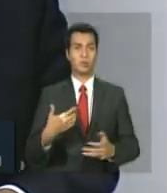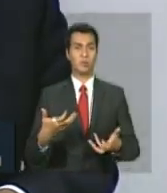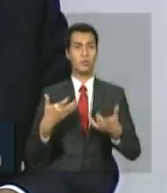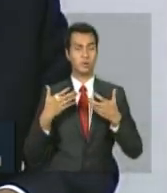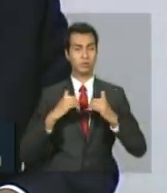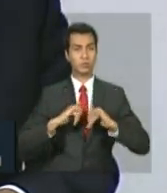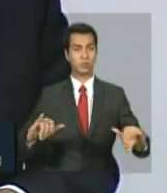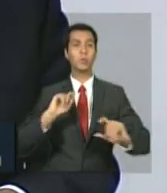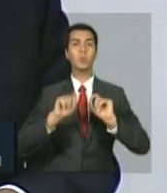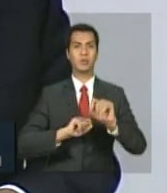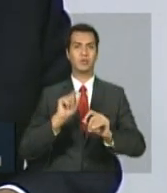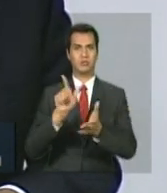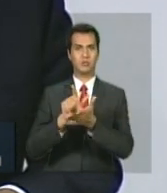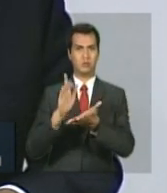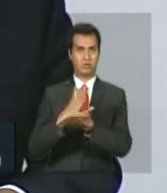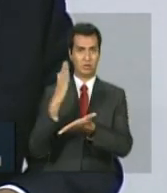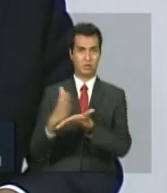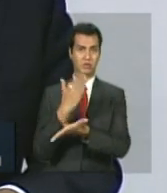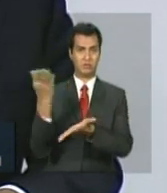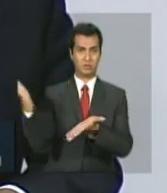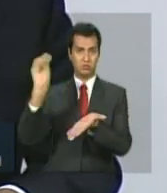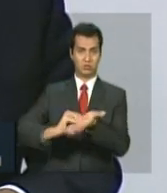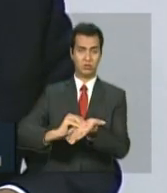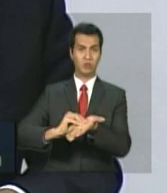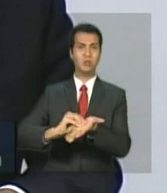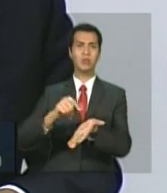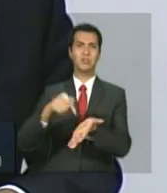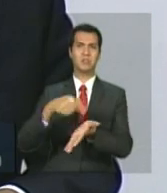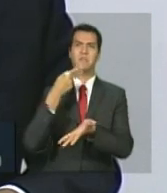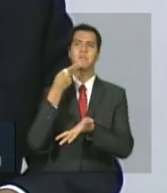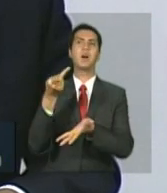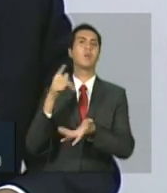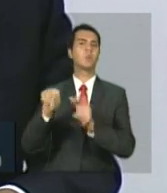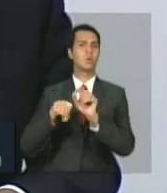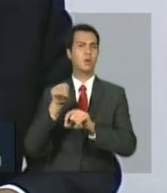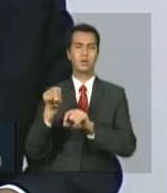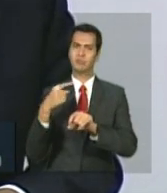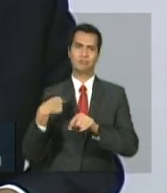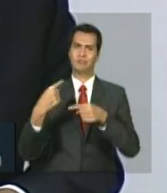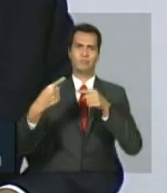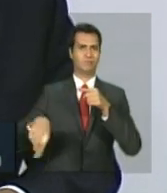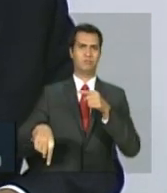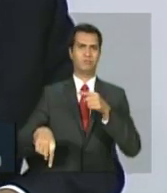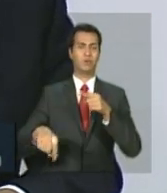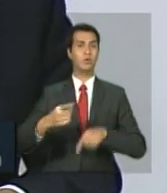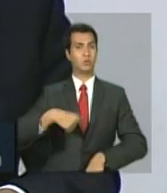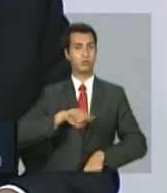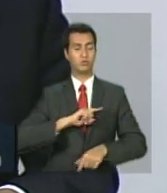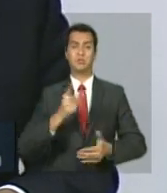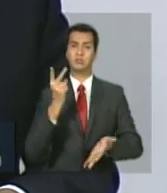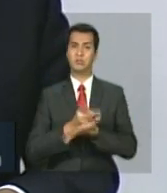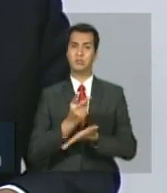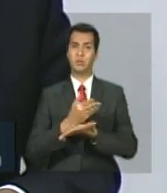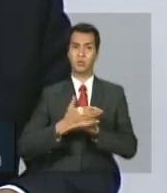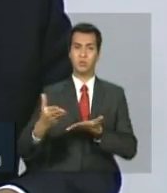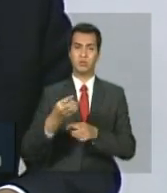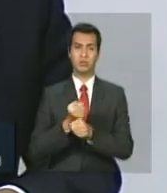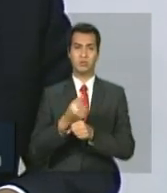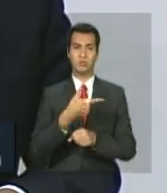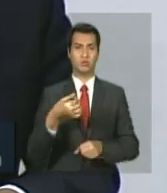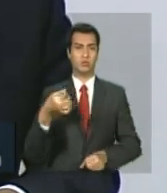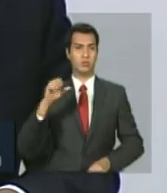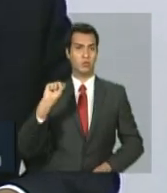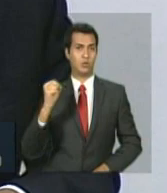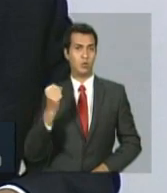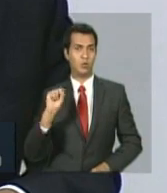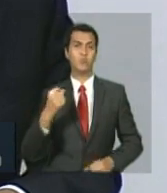publica, a atitude desde 2008 que nós temos é de combater o mal feito. Desde